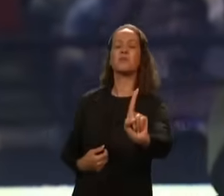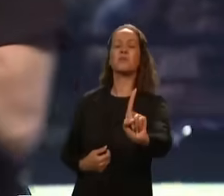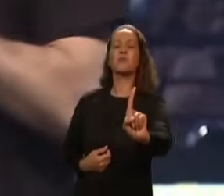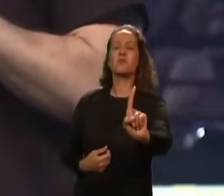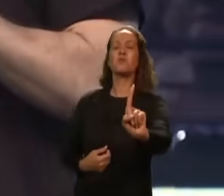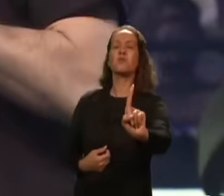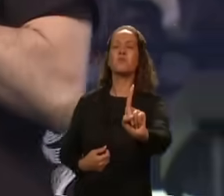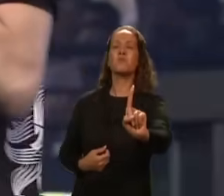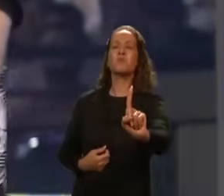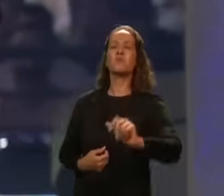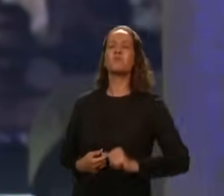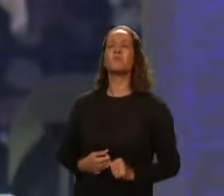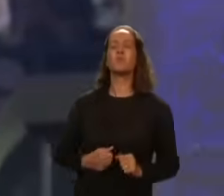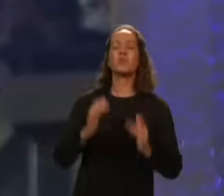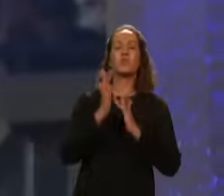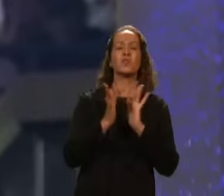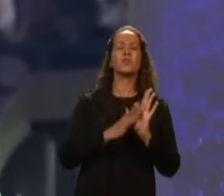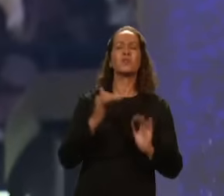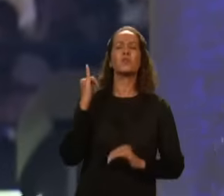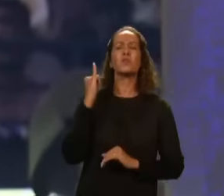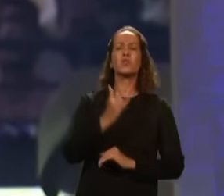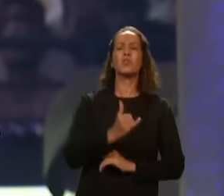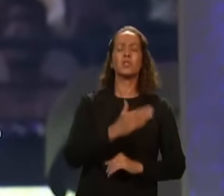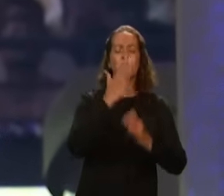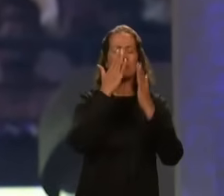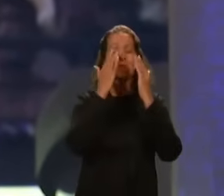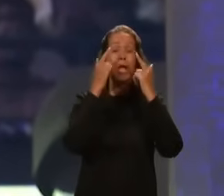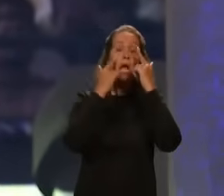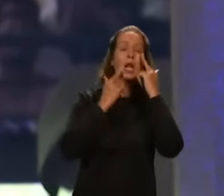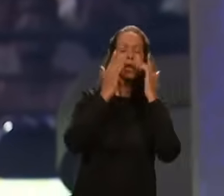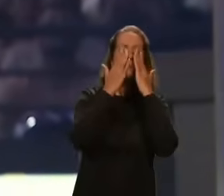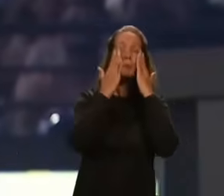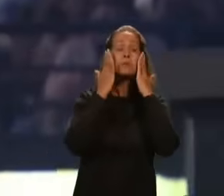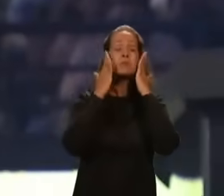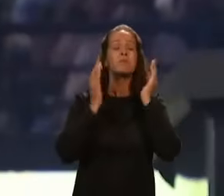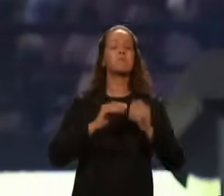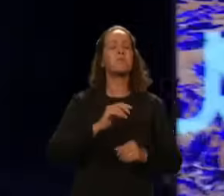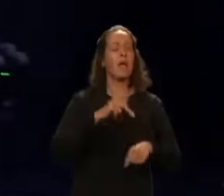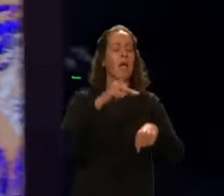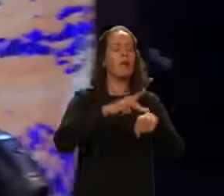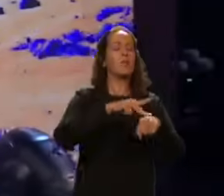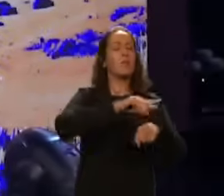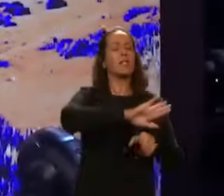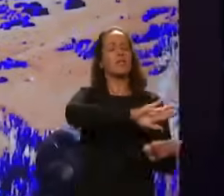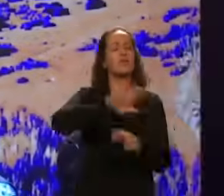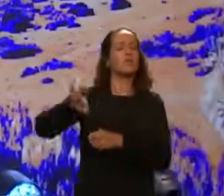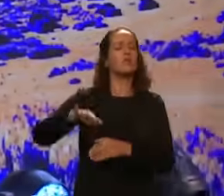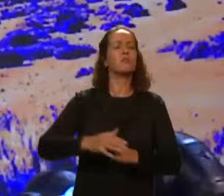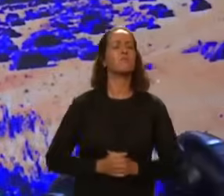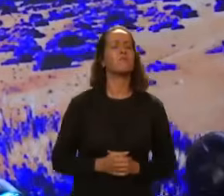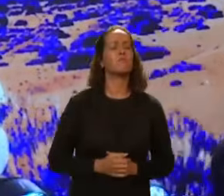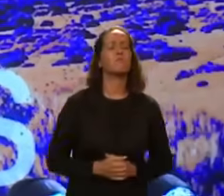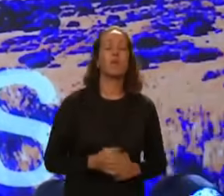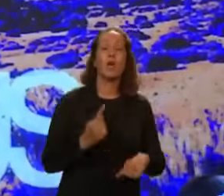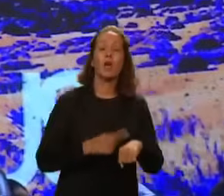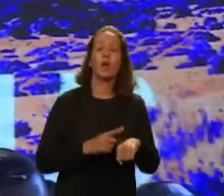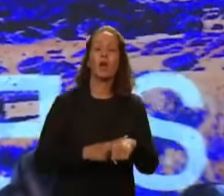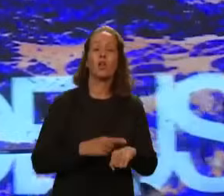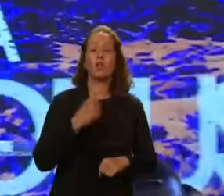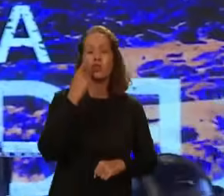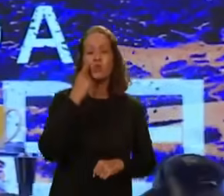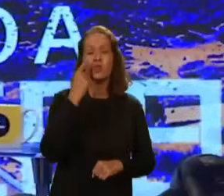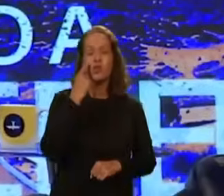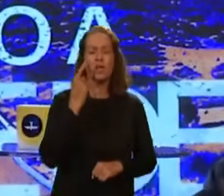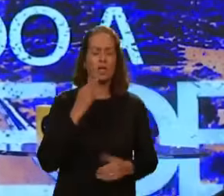Jesus falou, tira a pedra, que eu já enxuguei as lágrimas. Hora de chorar, acabou. Minha